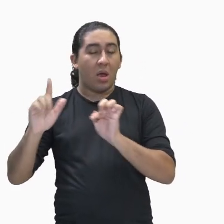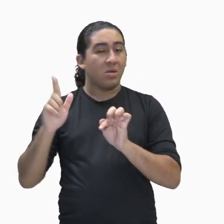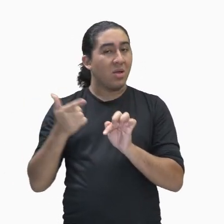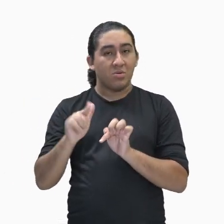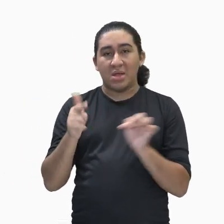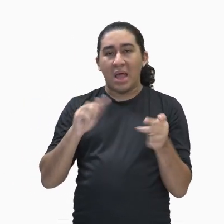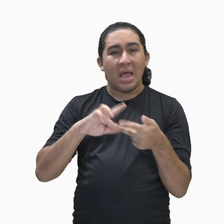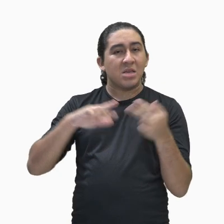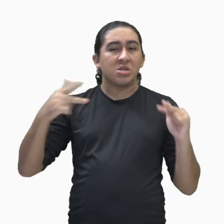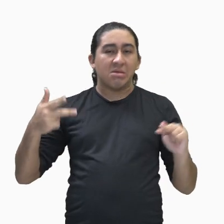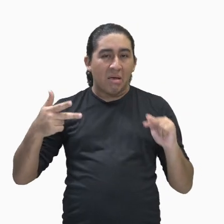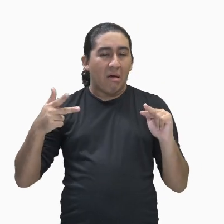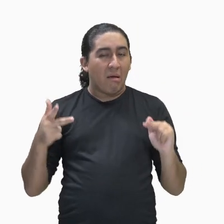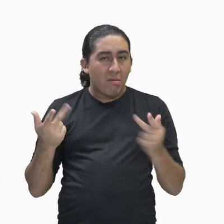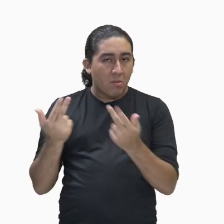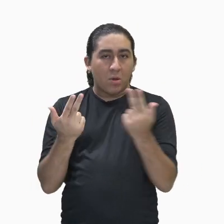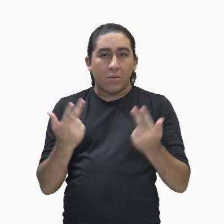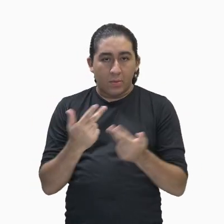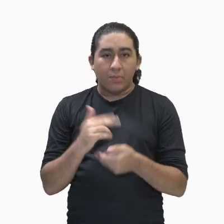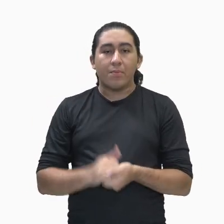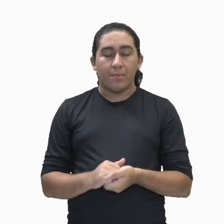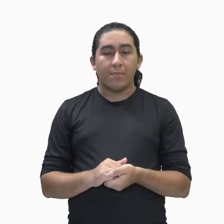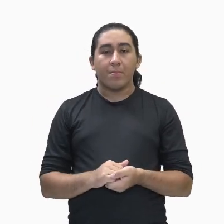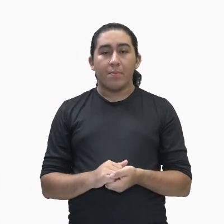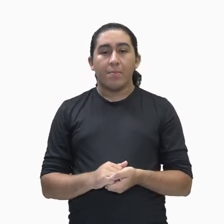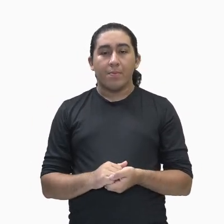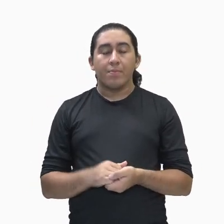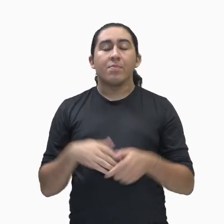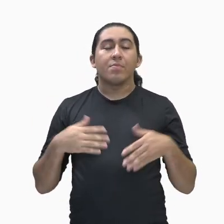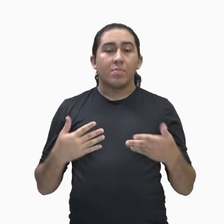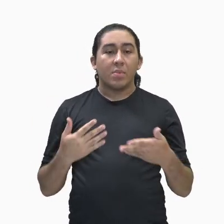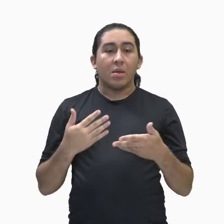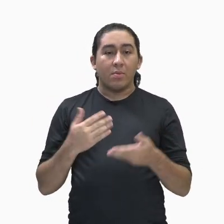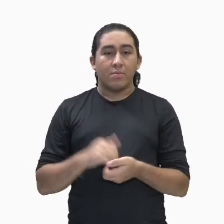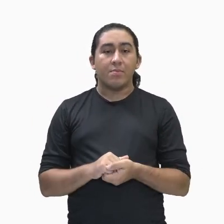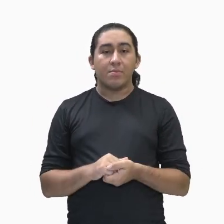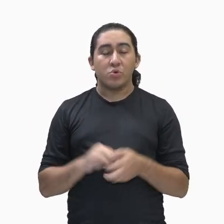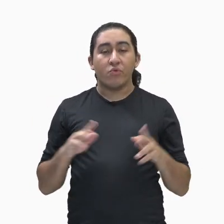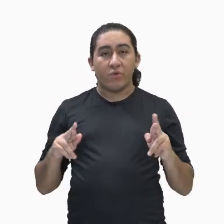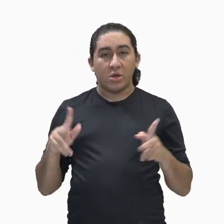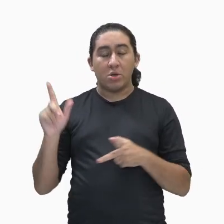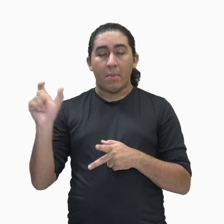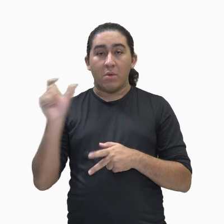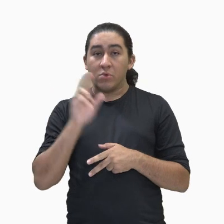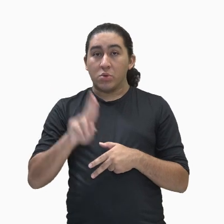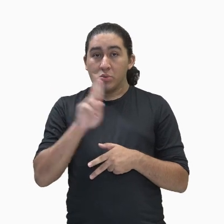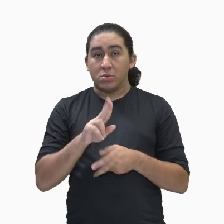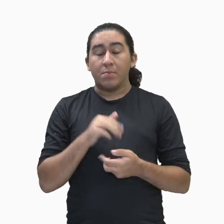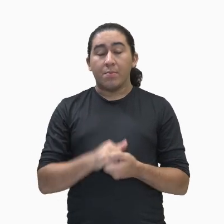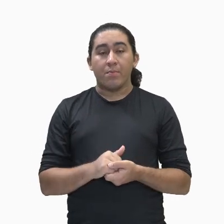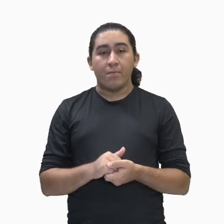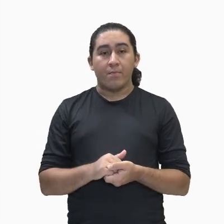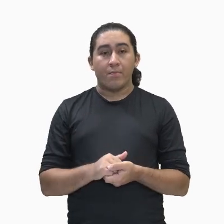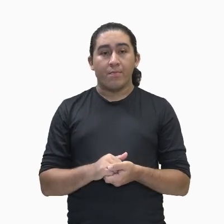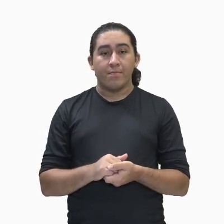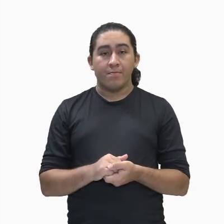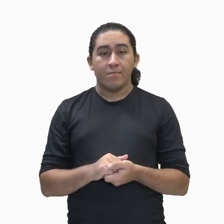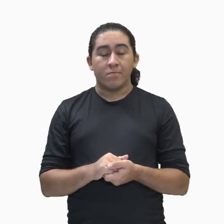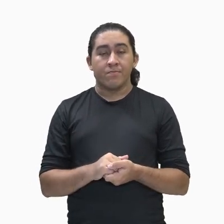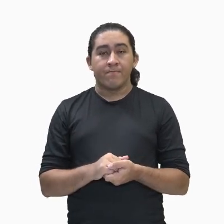É meia irmã. Então, ou seja, sem uma conexão sanguínea. Por quê? Ou ela é filha